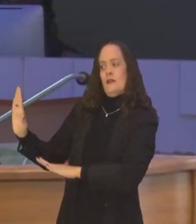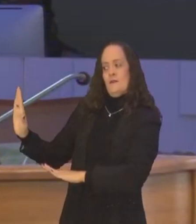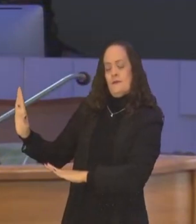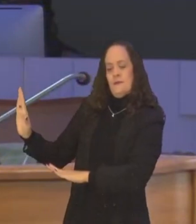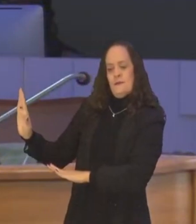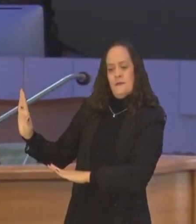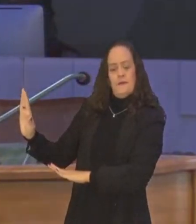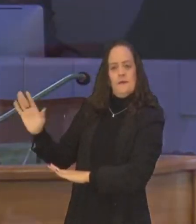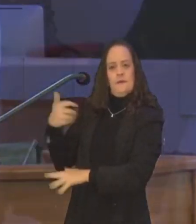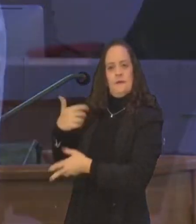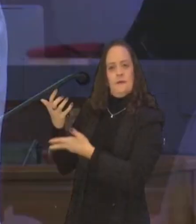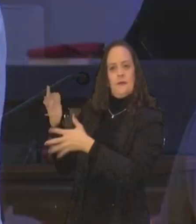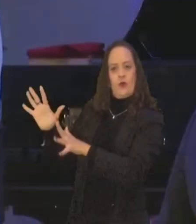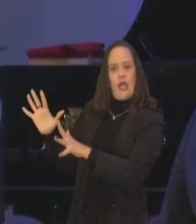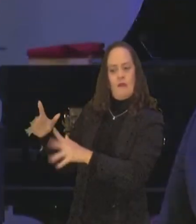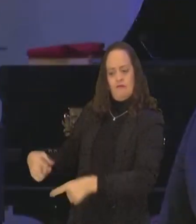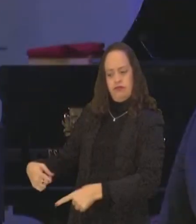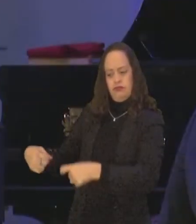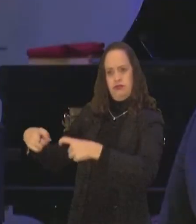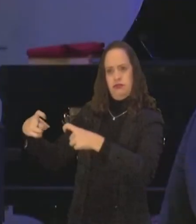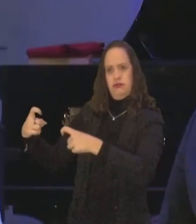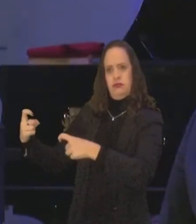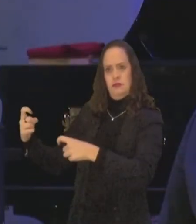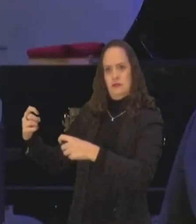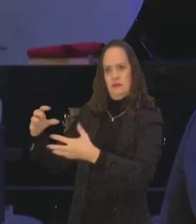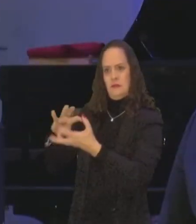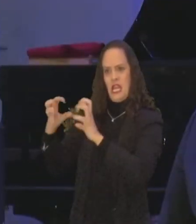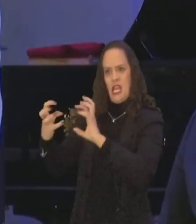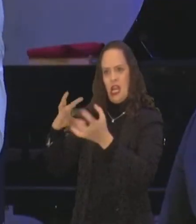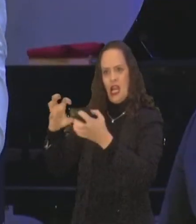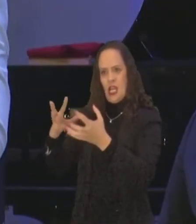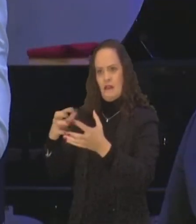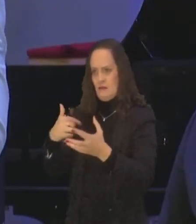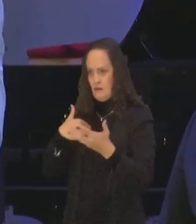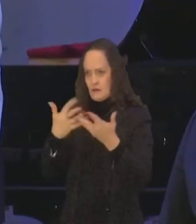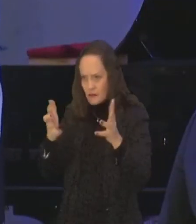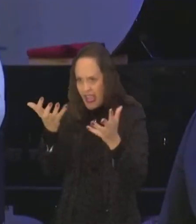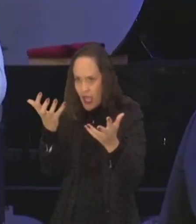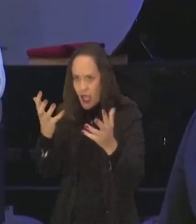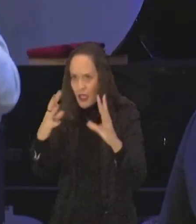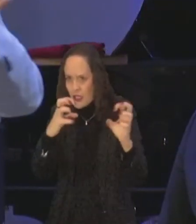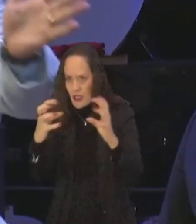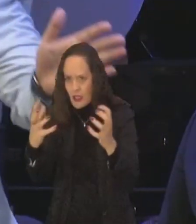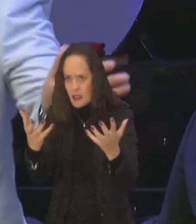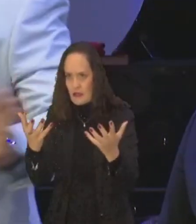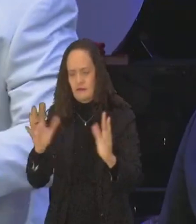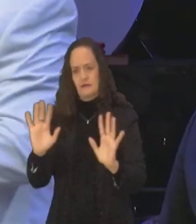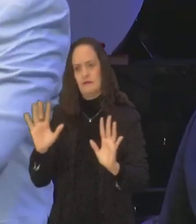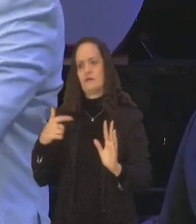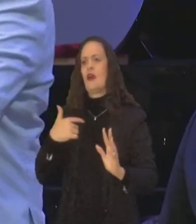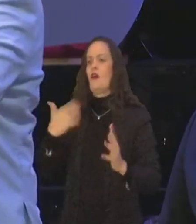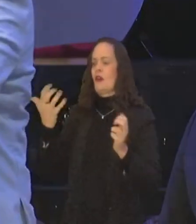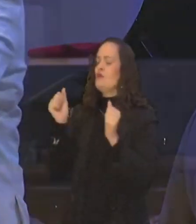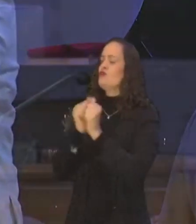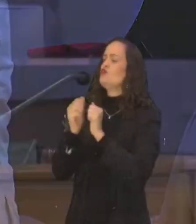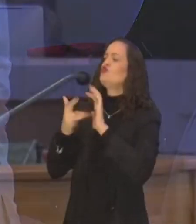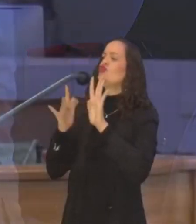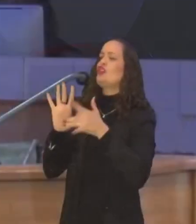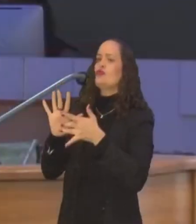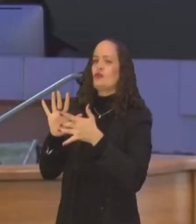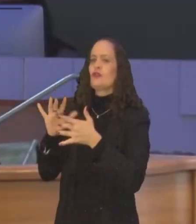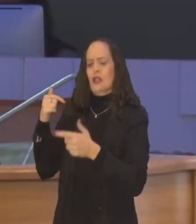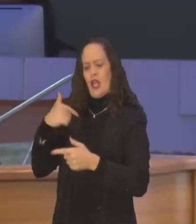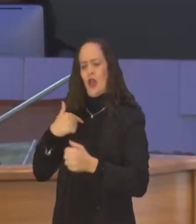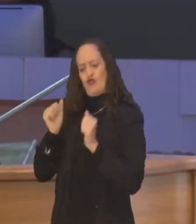não sou a favor de nenhuma violência física contra quem quer que seja. Eu estou com Jesus quando Jesus foi preso